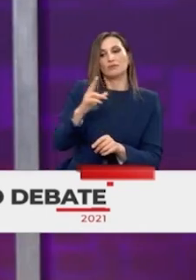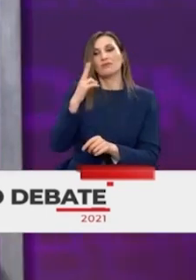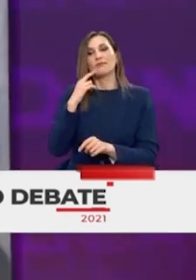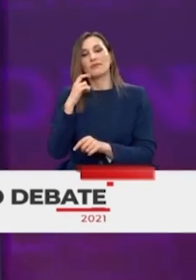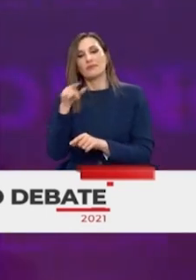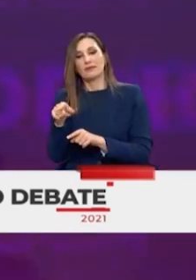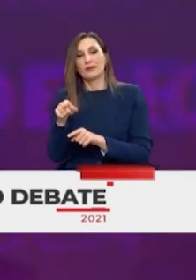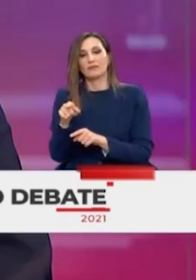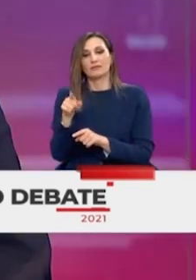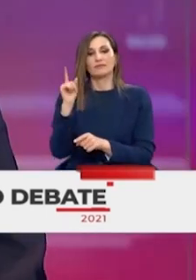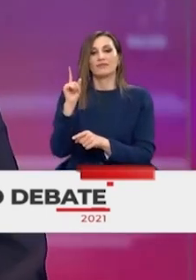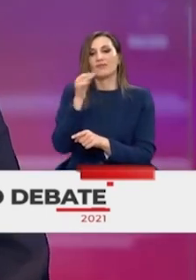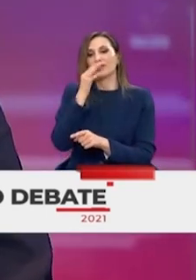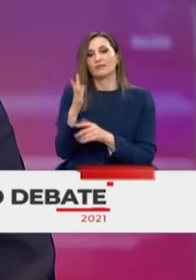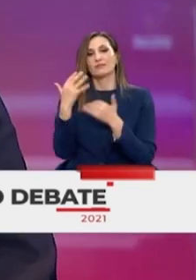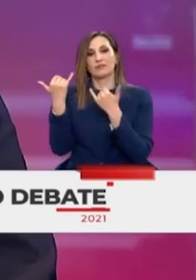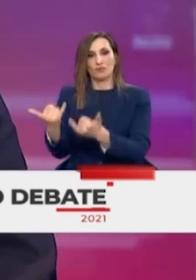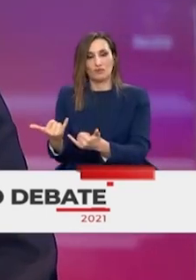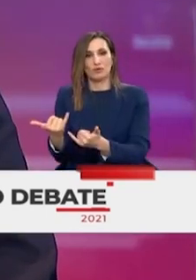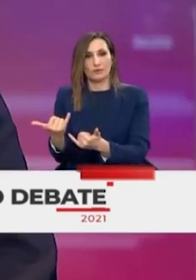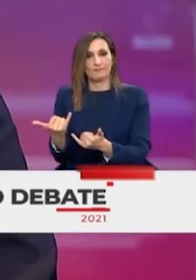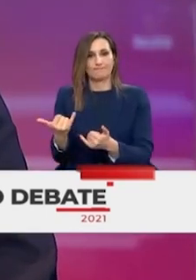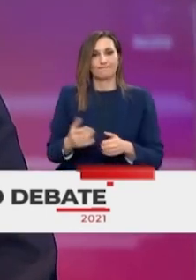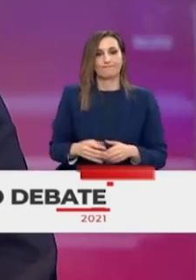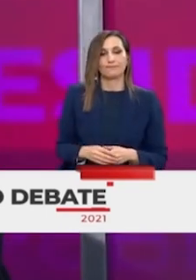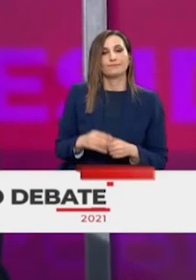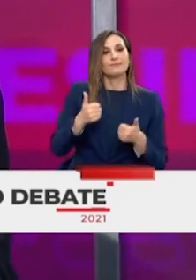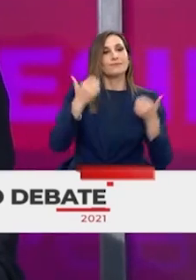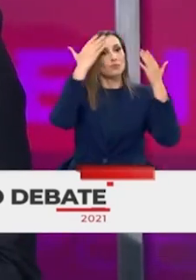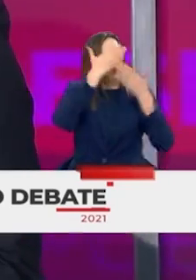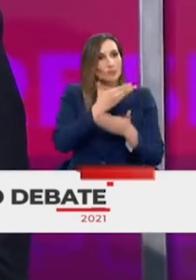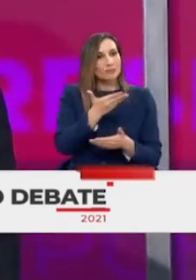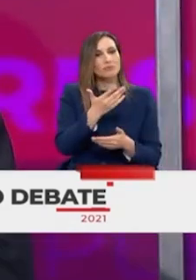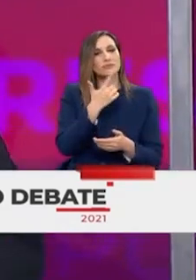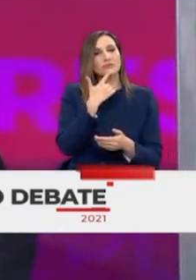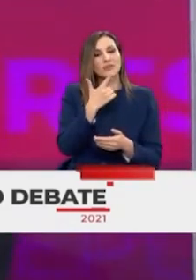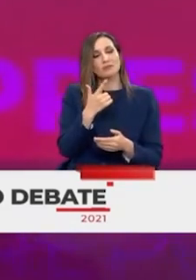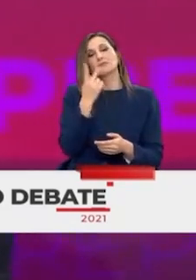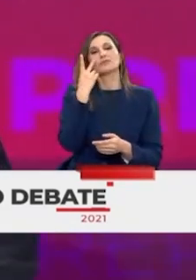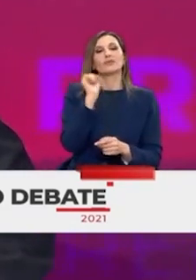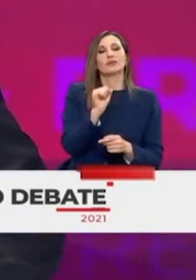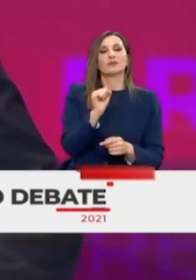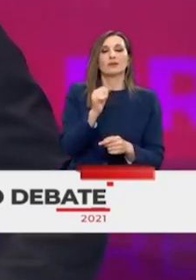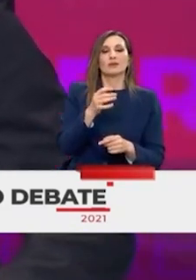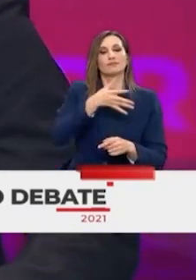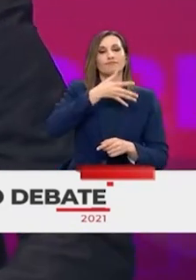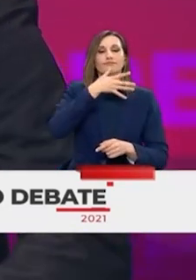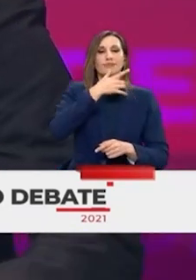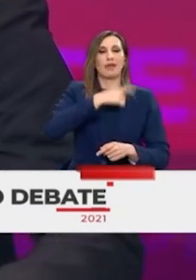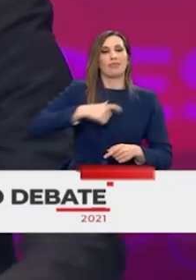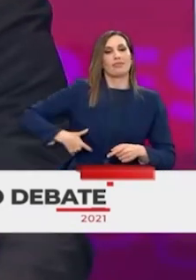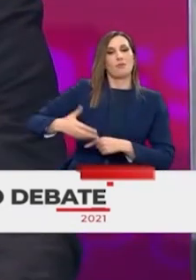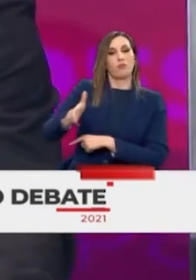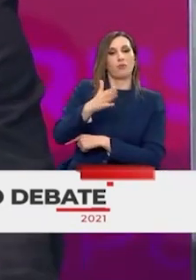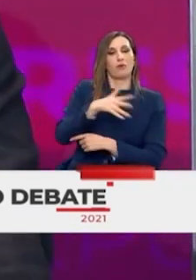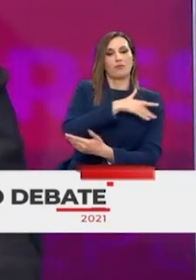será, por isso, o último a falar neste frente a frente. Boa noite, Ana Gomes. Diz que na sua vida de diplomata se preparou